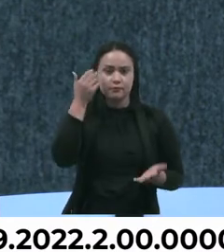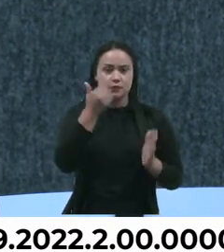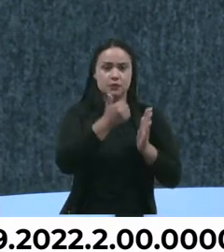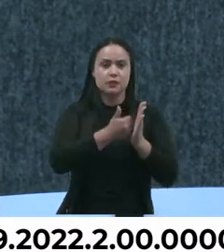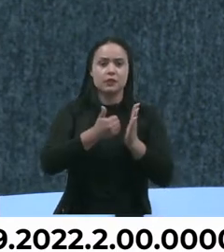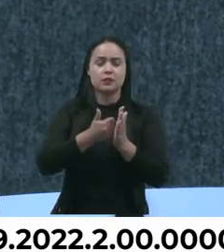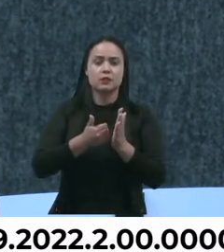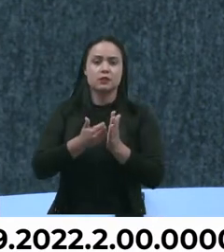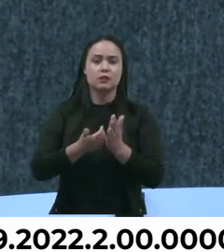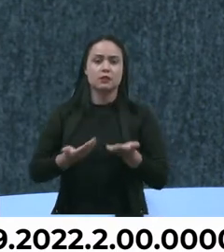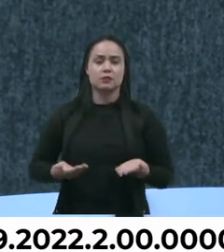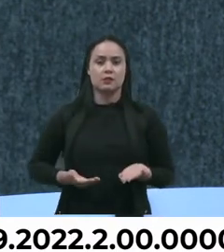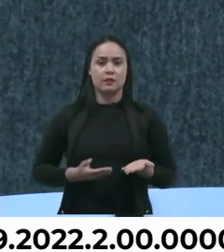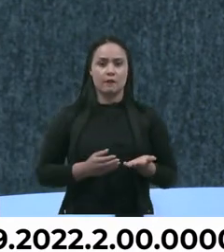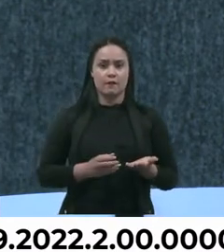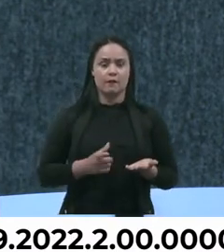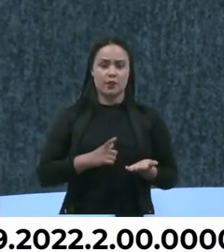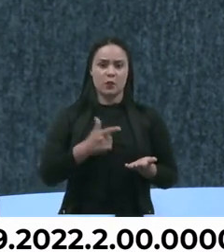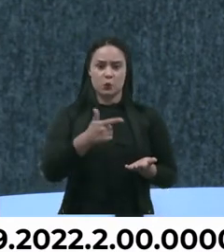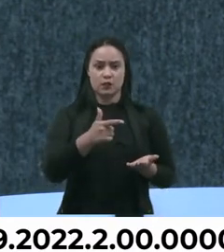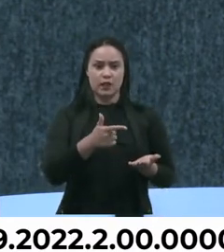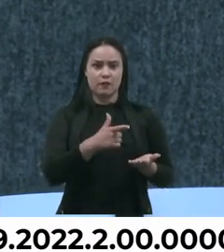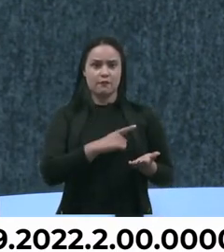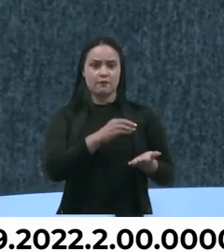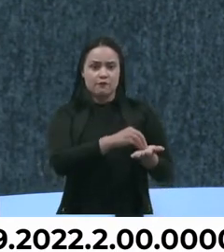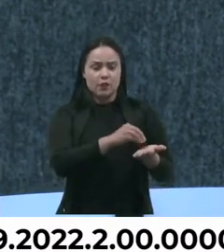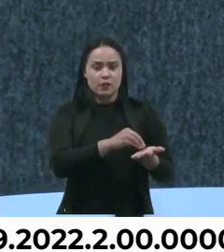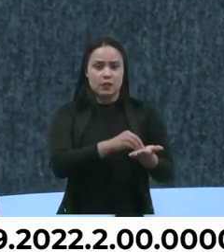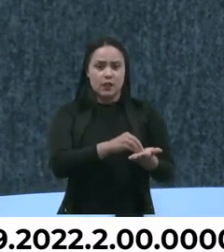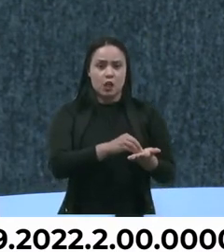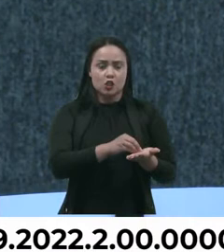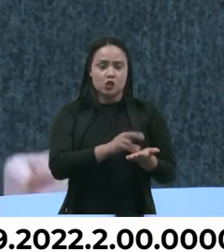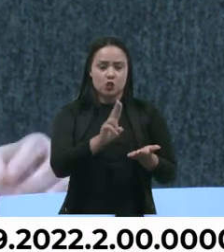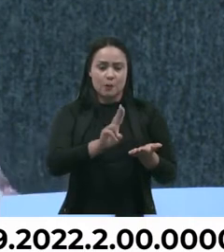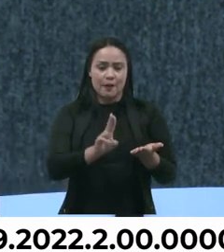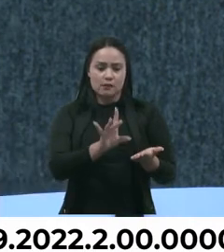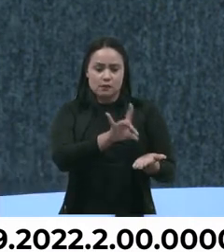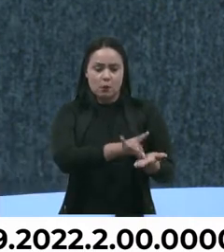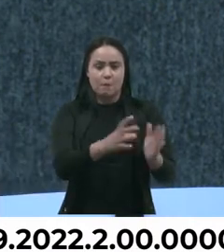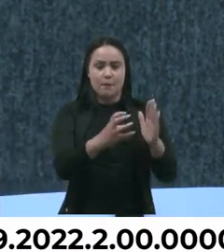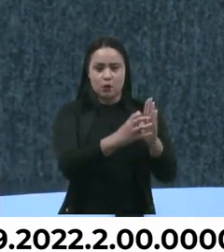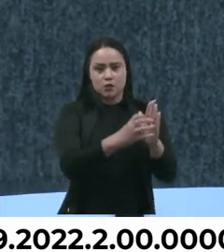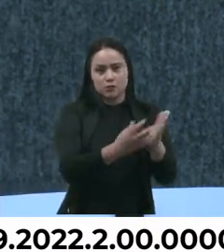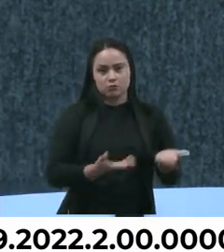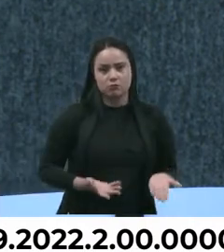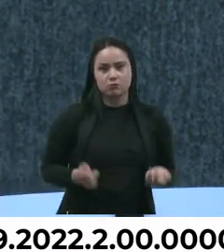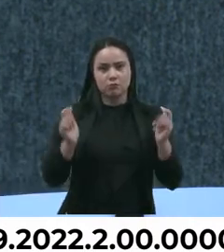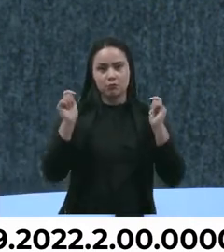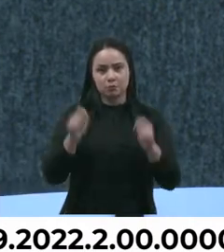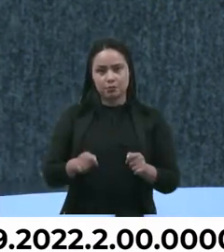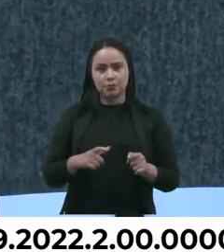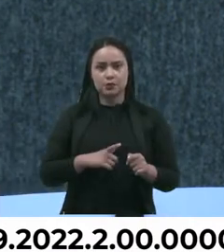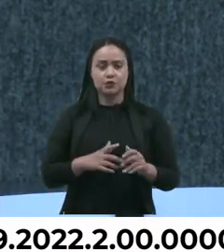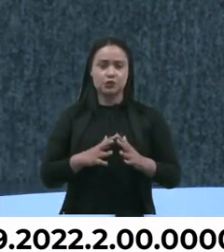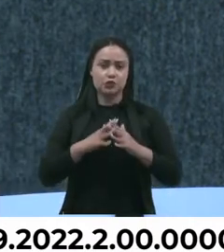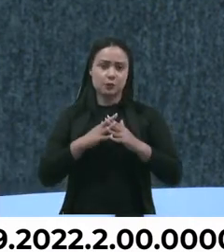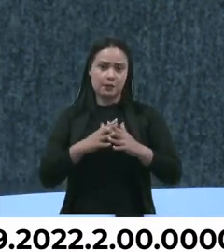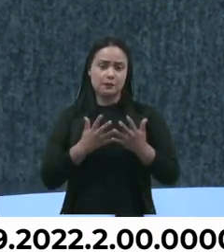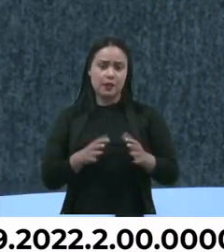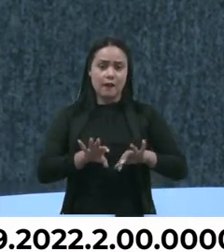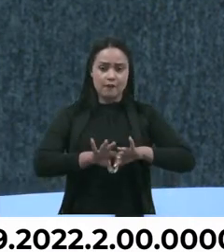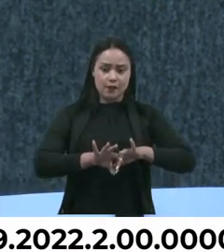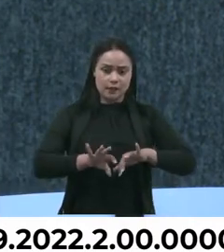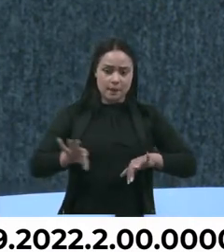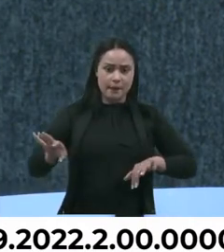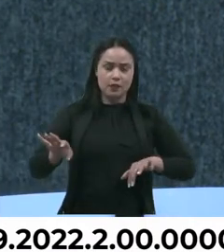excluindo-se os cargos vagos por ausência de nomeação, assim como as hipóteses de impedimento e